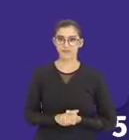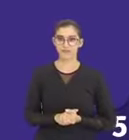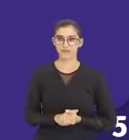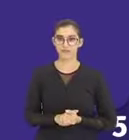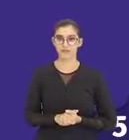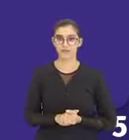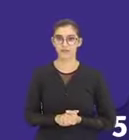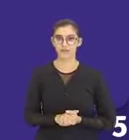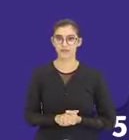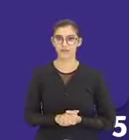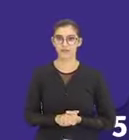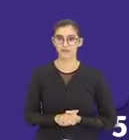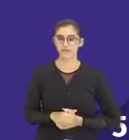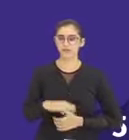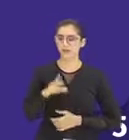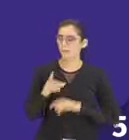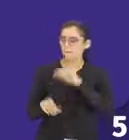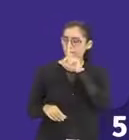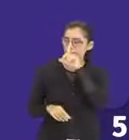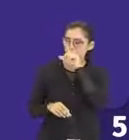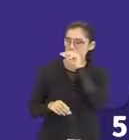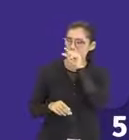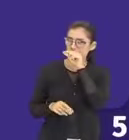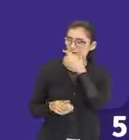Olha, vamos ver o passarinho falando aqui com...